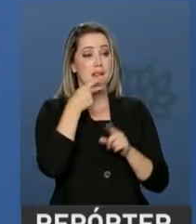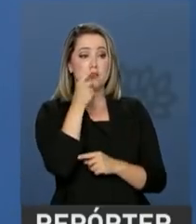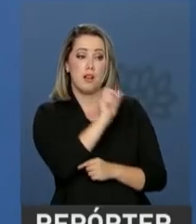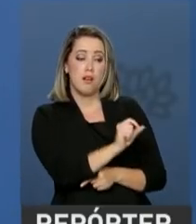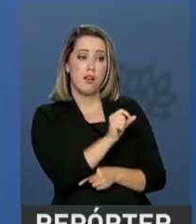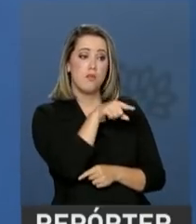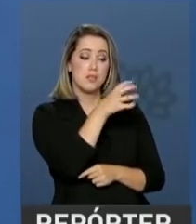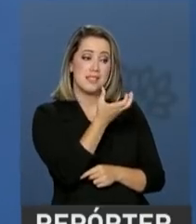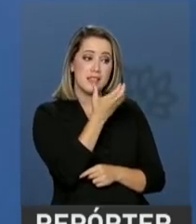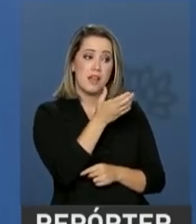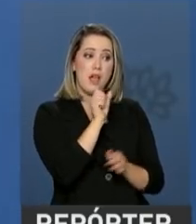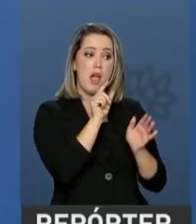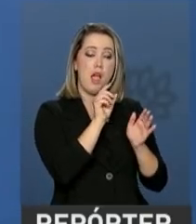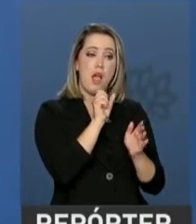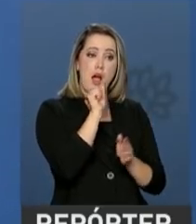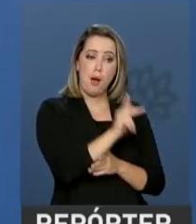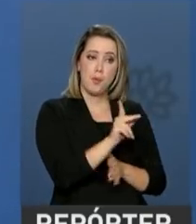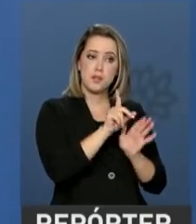mais cedo ou mais tarde?